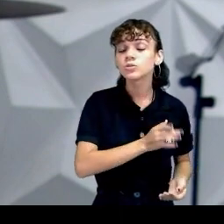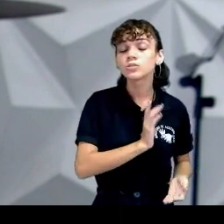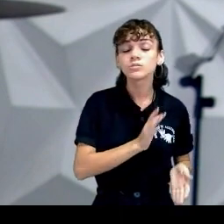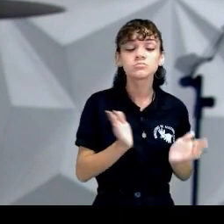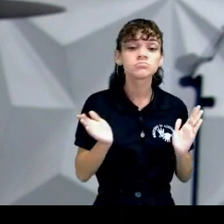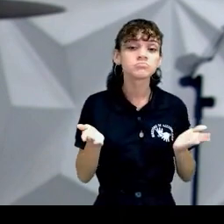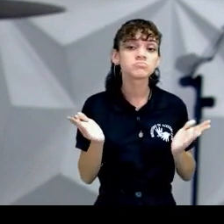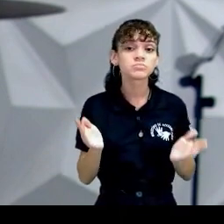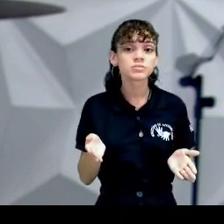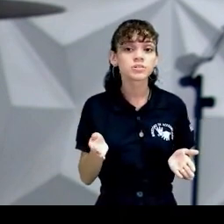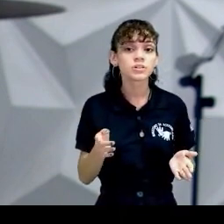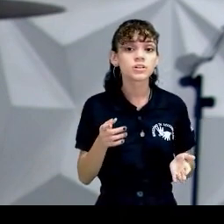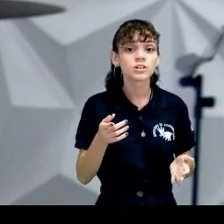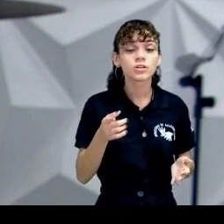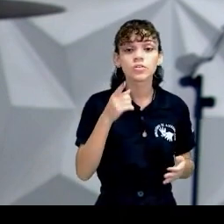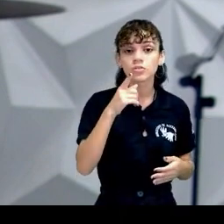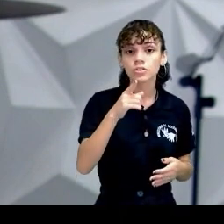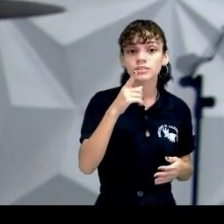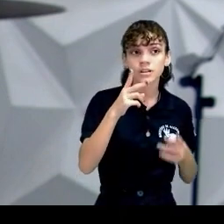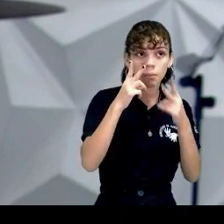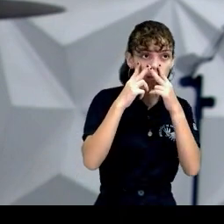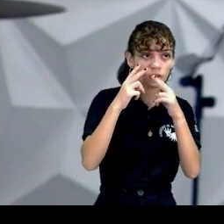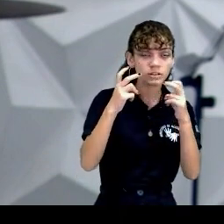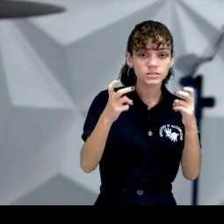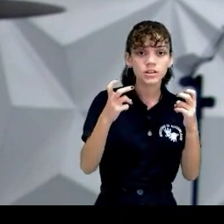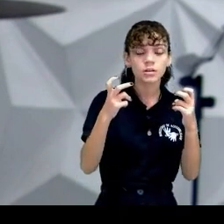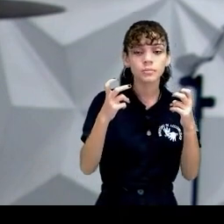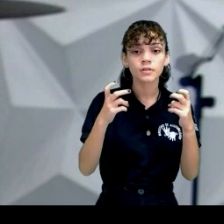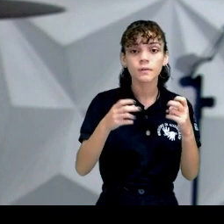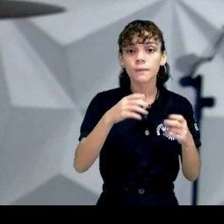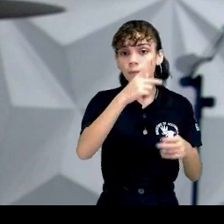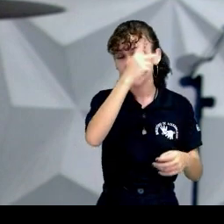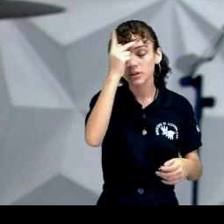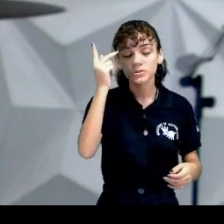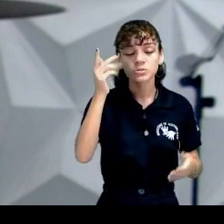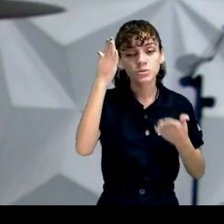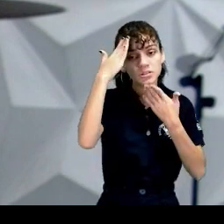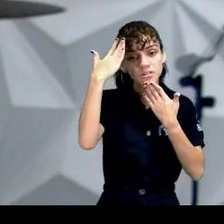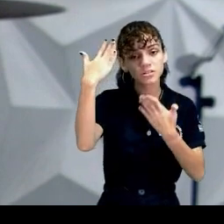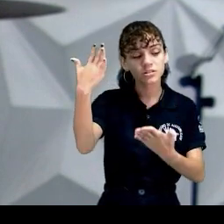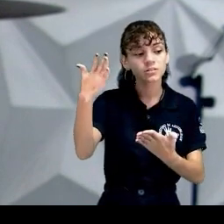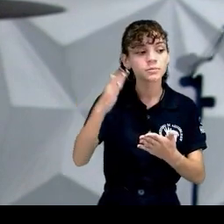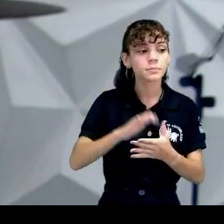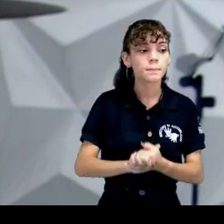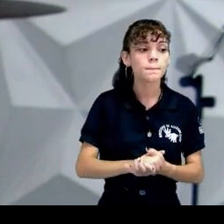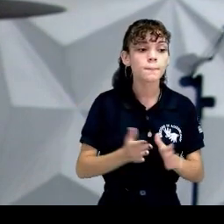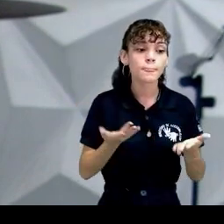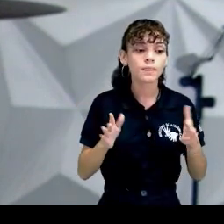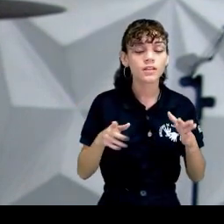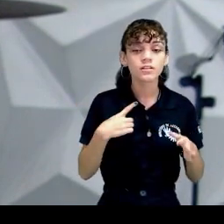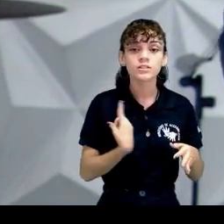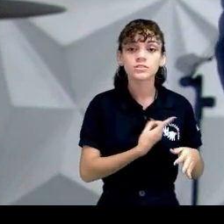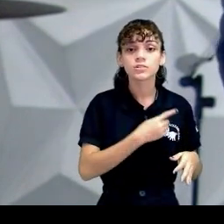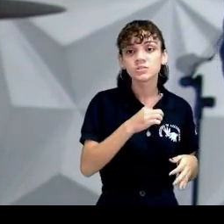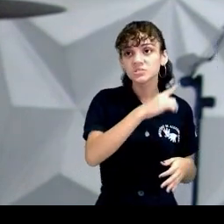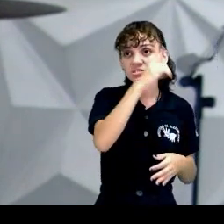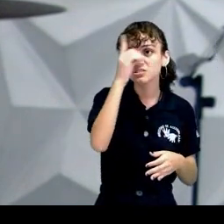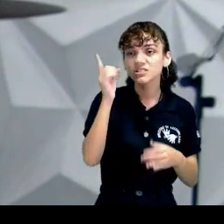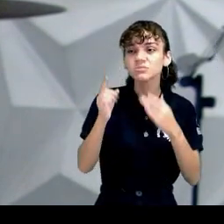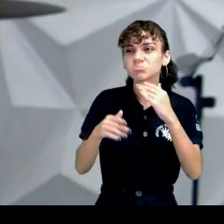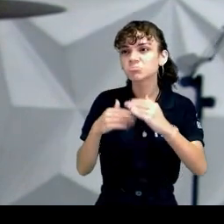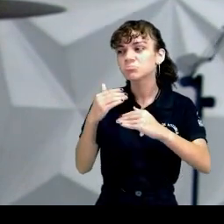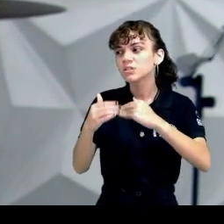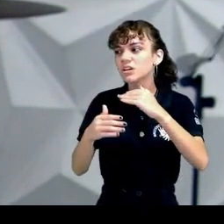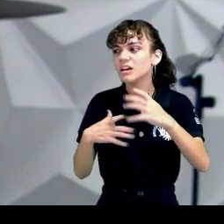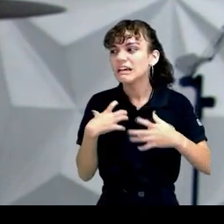nosso dia a dia, com os desafios, com as dificuldades, nós passamos muito mais tempo ou até gastamos muito mais